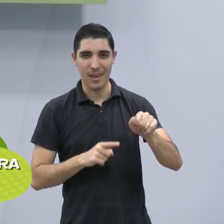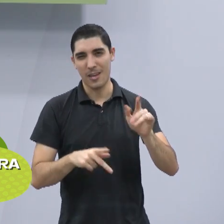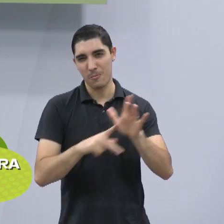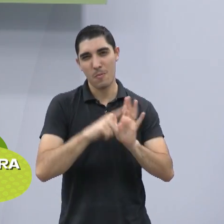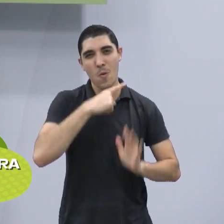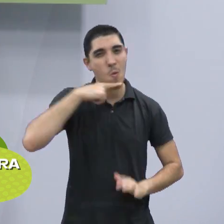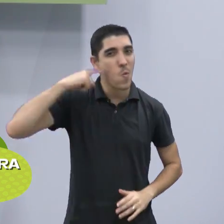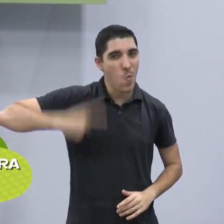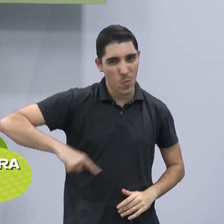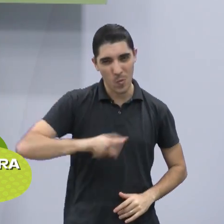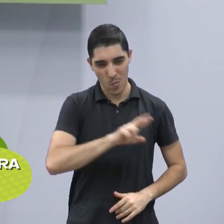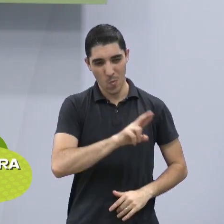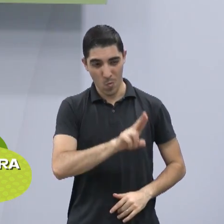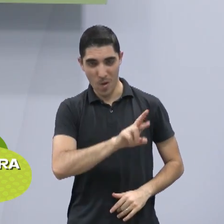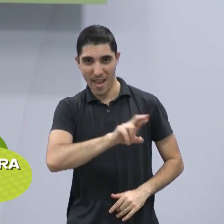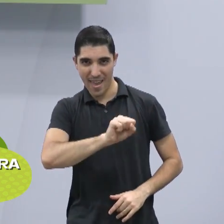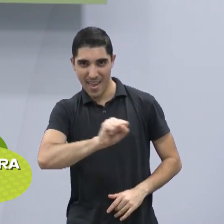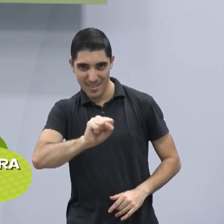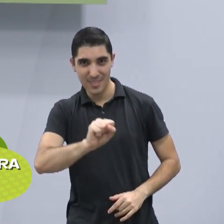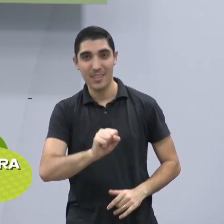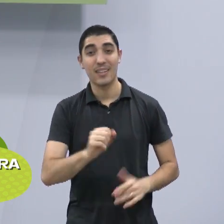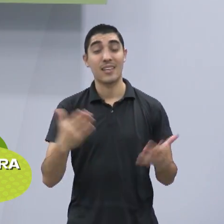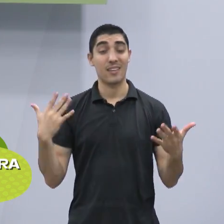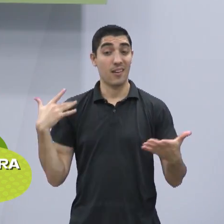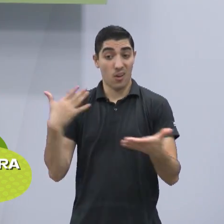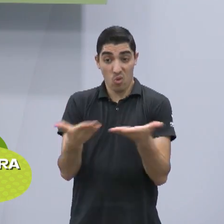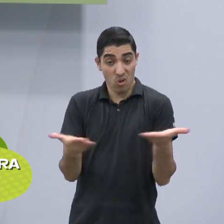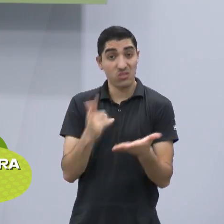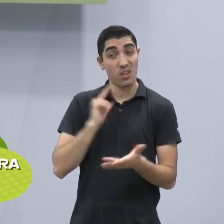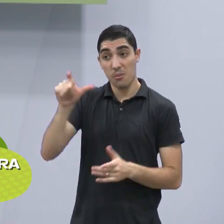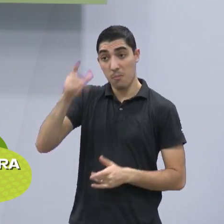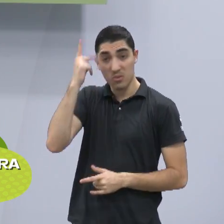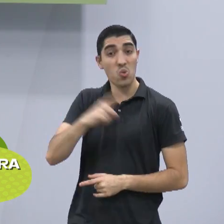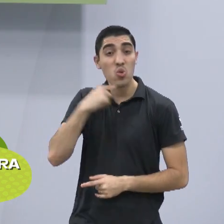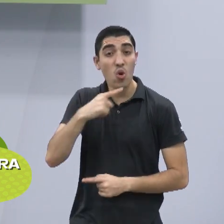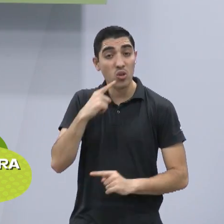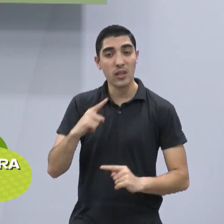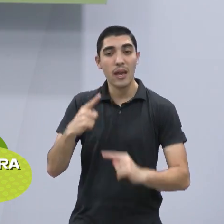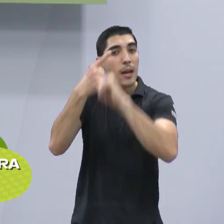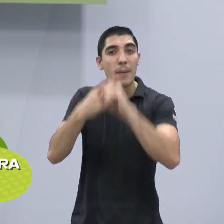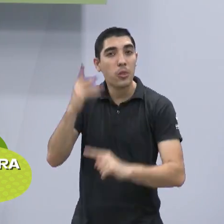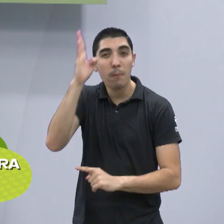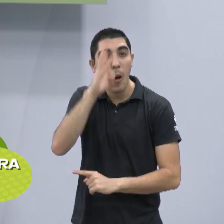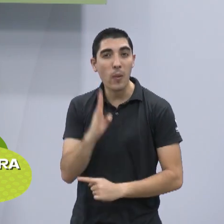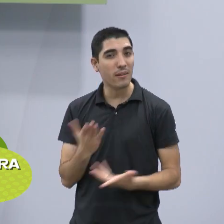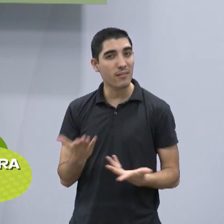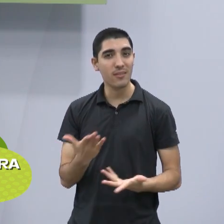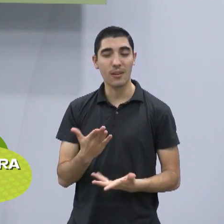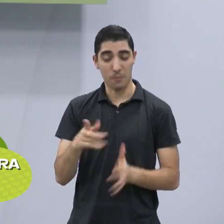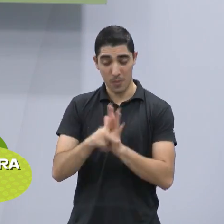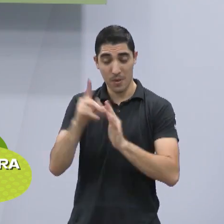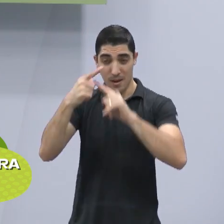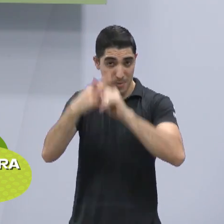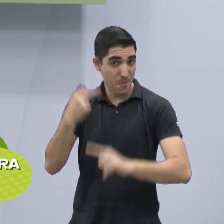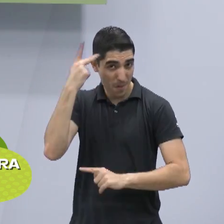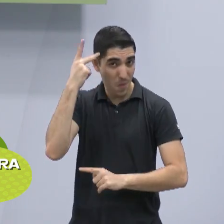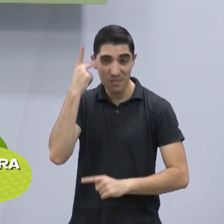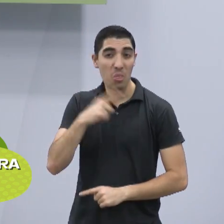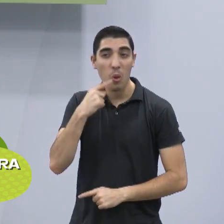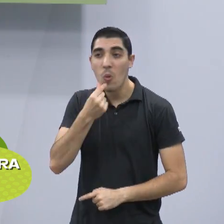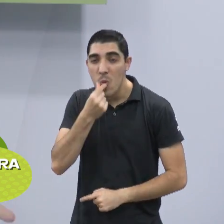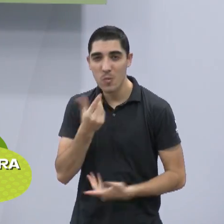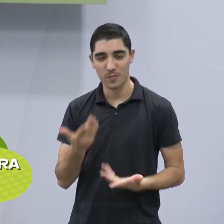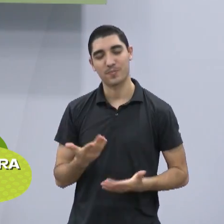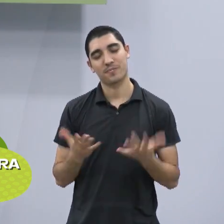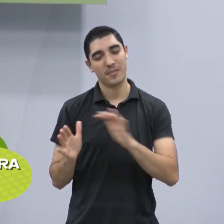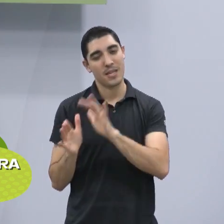Copa Paulista. Beleza, a arbitragem brasileira. Mas é muito bacana, né? Saber de histórias assim, saber